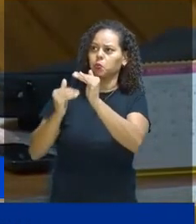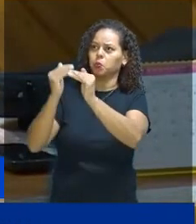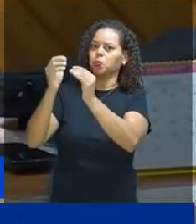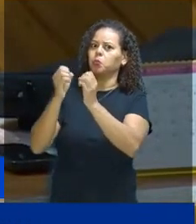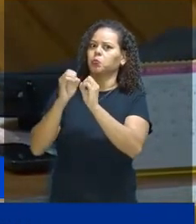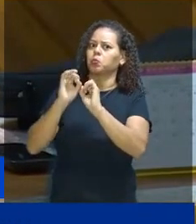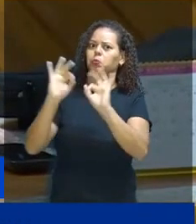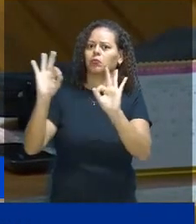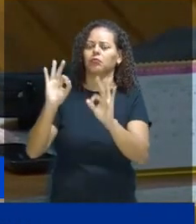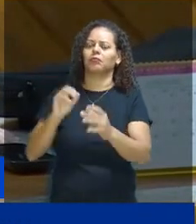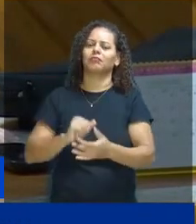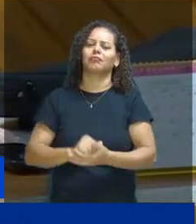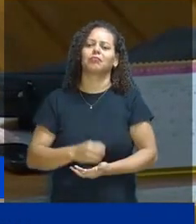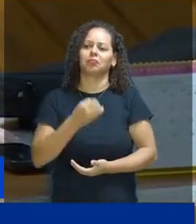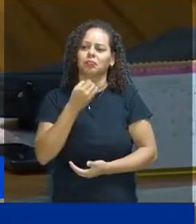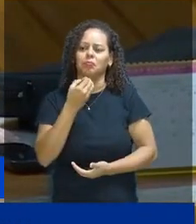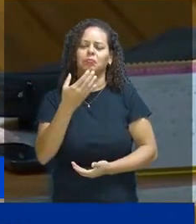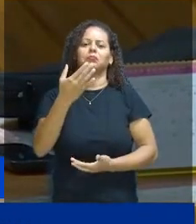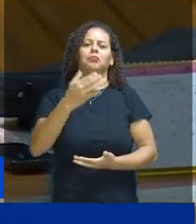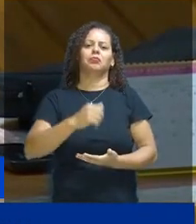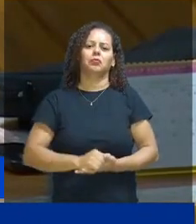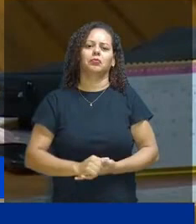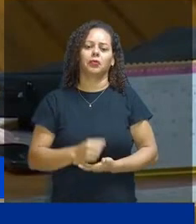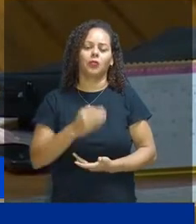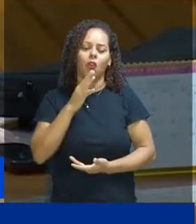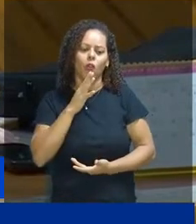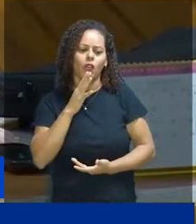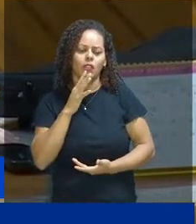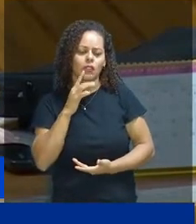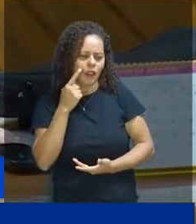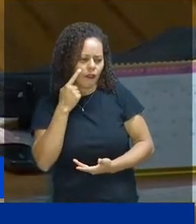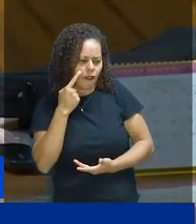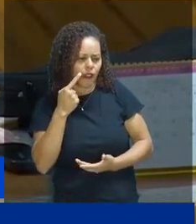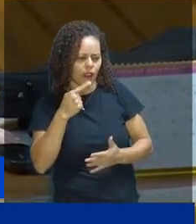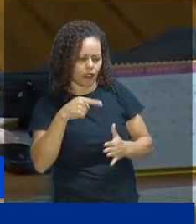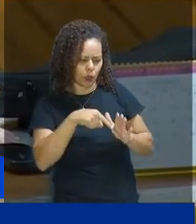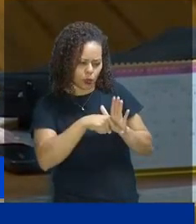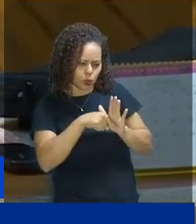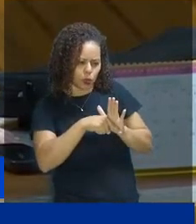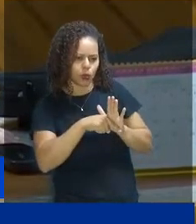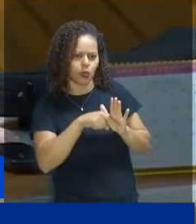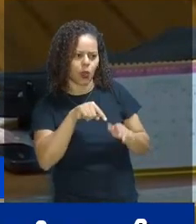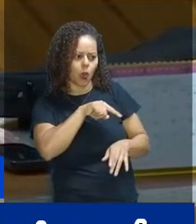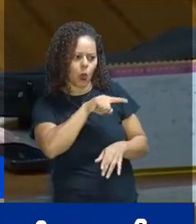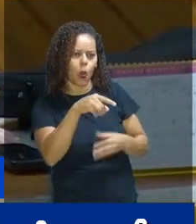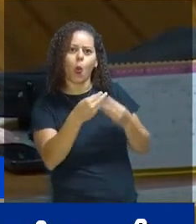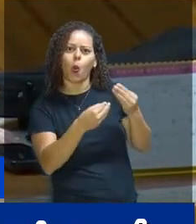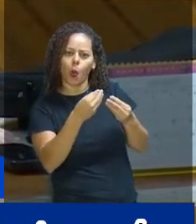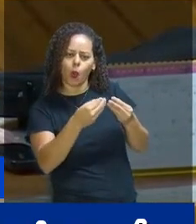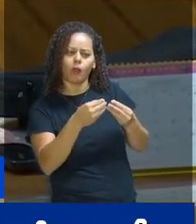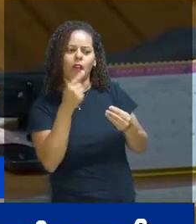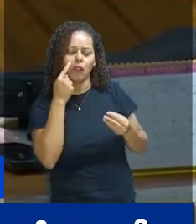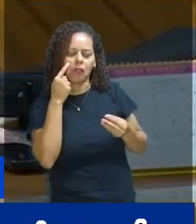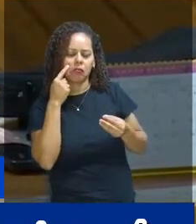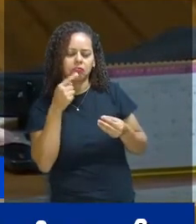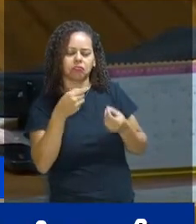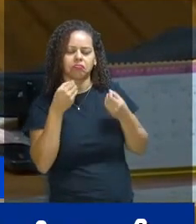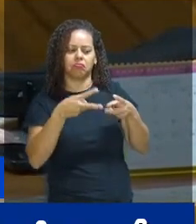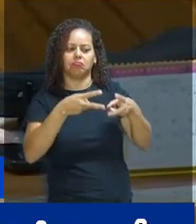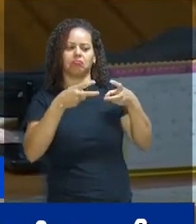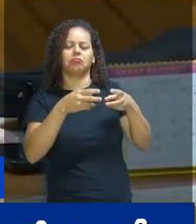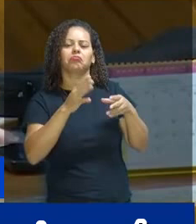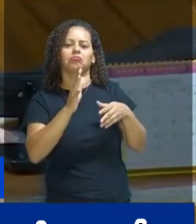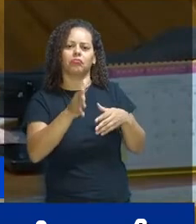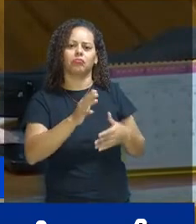tens do direito, a tua forma de enfrentares os problemas que chegam à tua mesa. Então, presidente, é uma honra